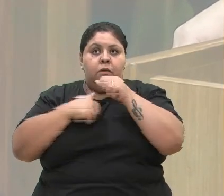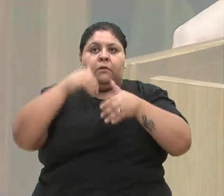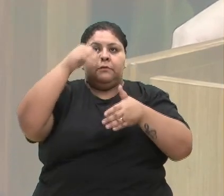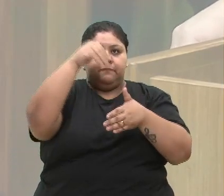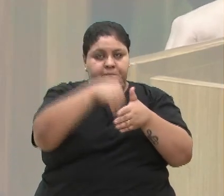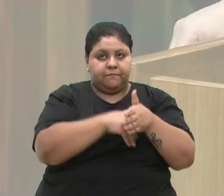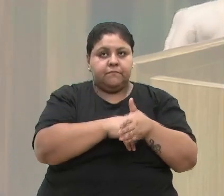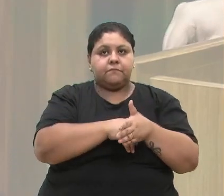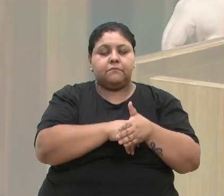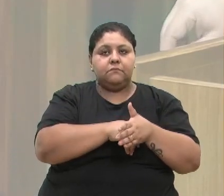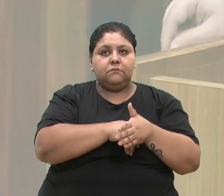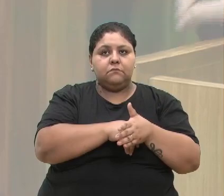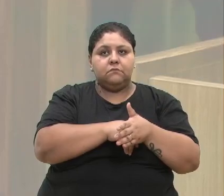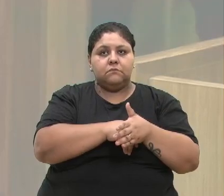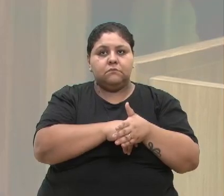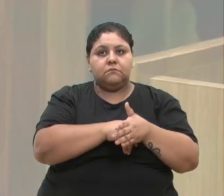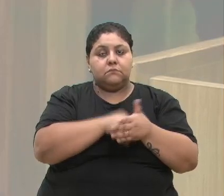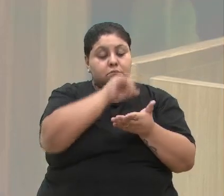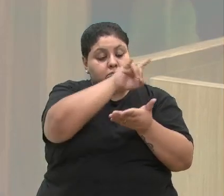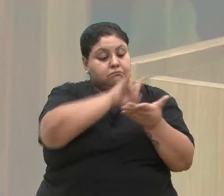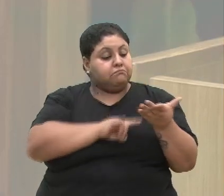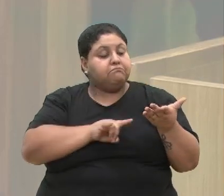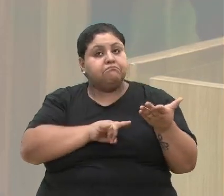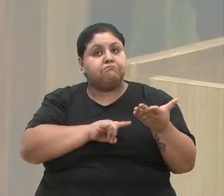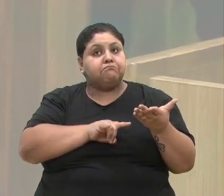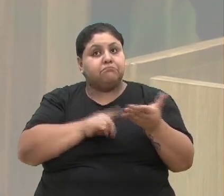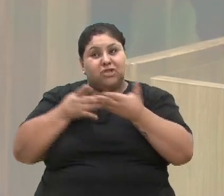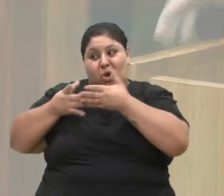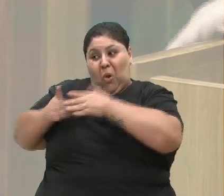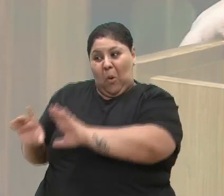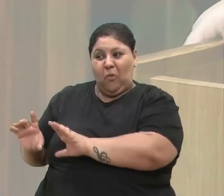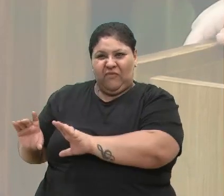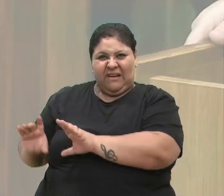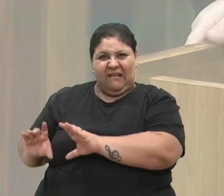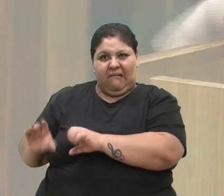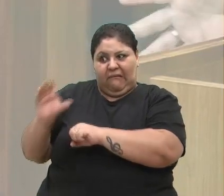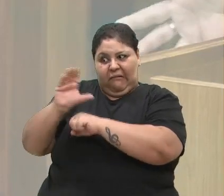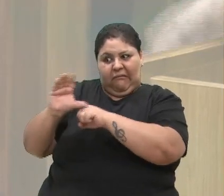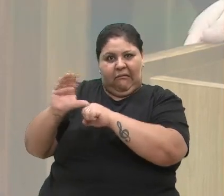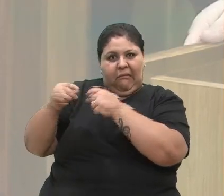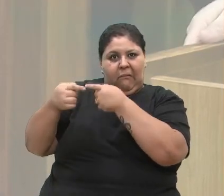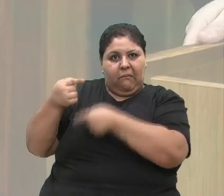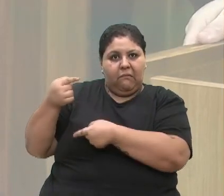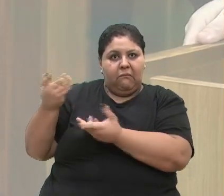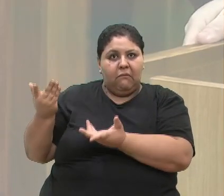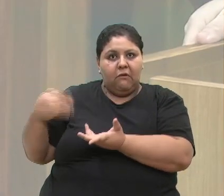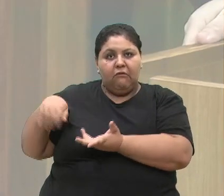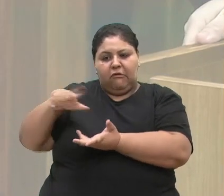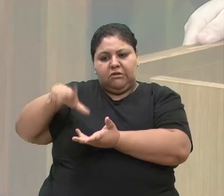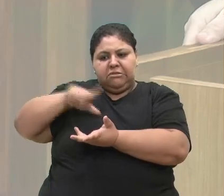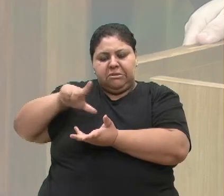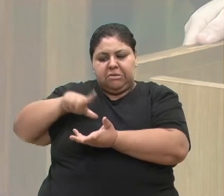né, para este parecer, né, contra essa inconstitucionalidade, porque a